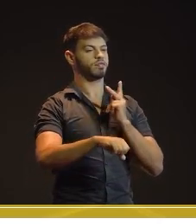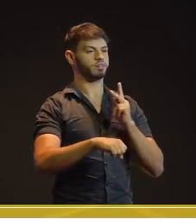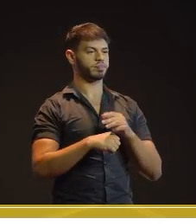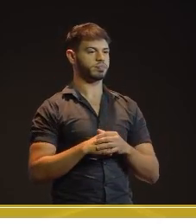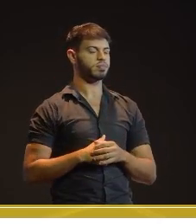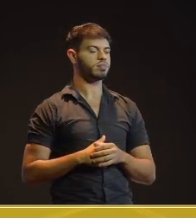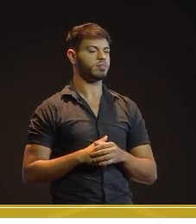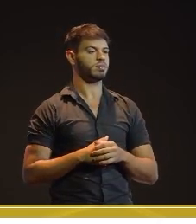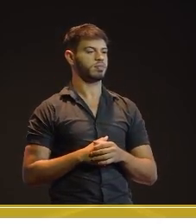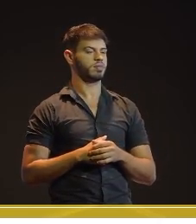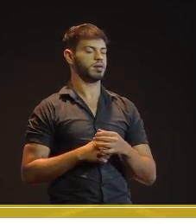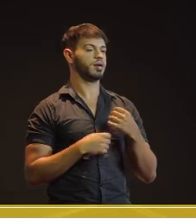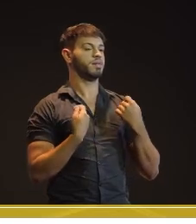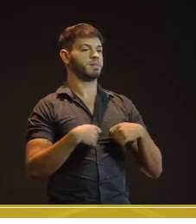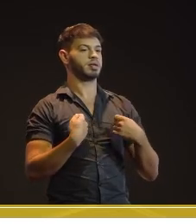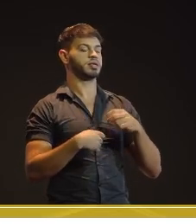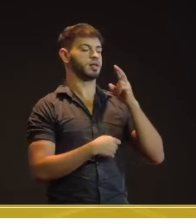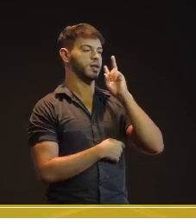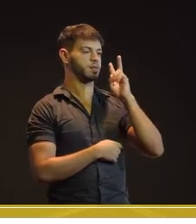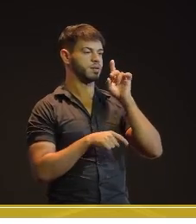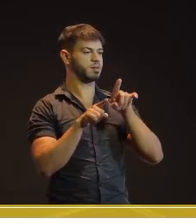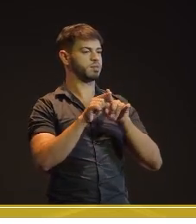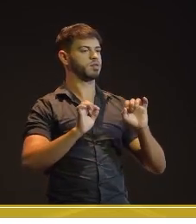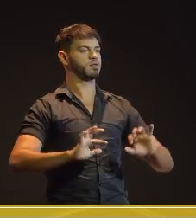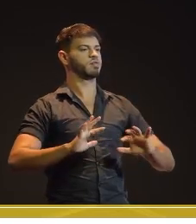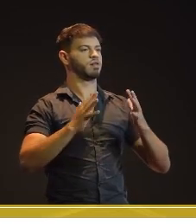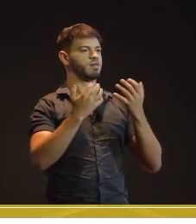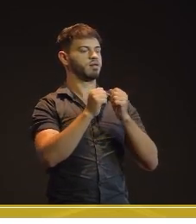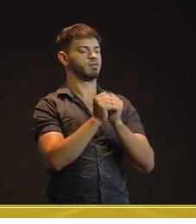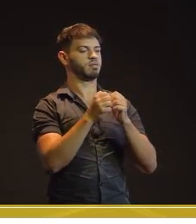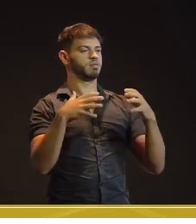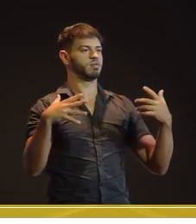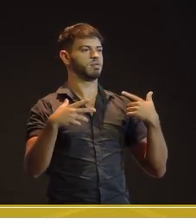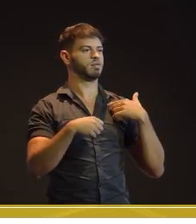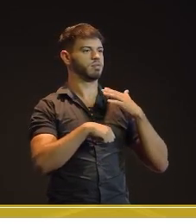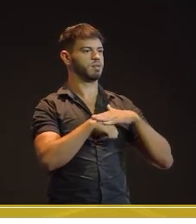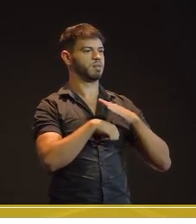trackers. Lembrem-se que os eventos climáticos estão cada vez aumentando na sua